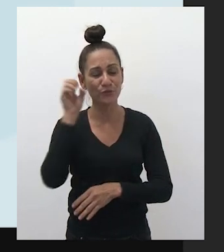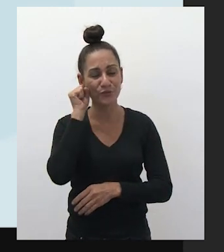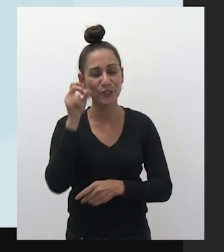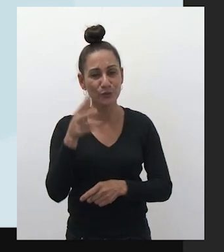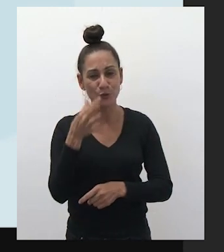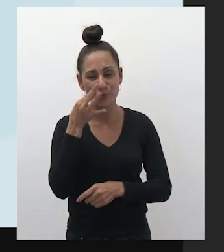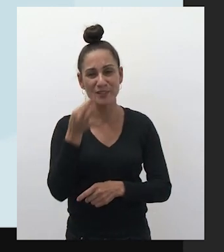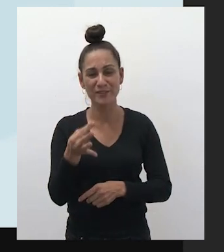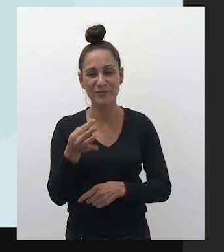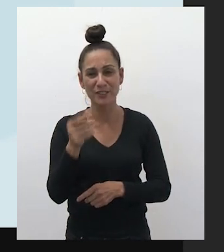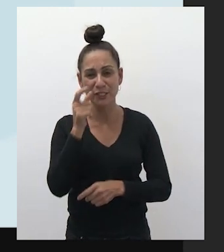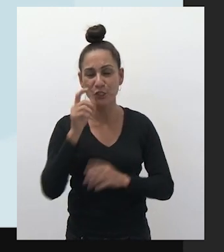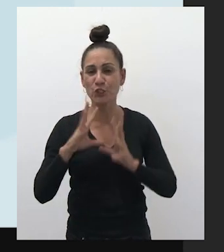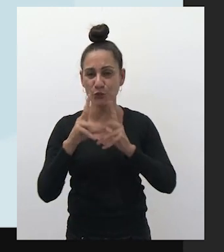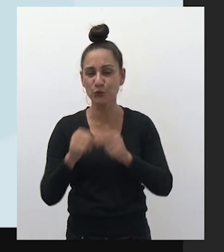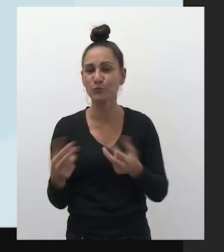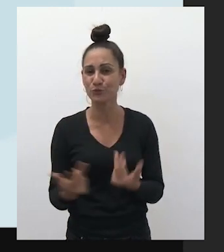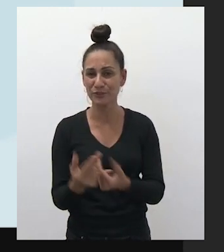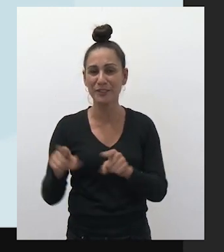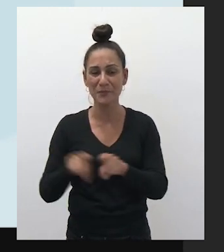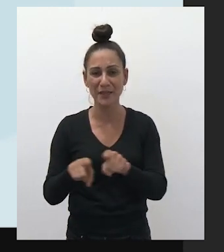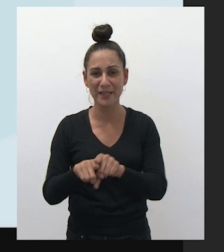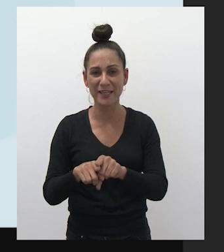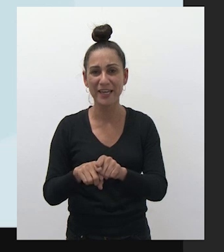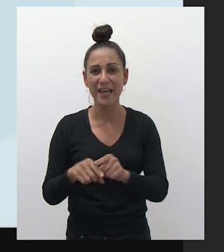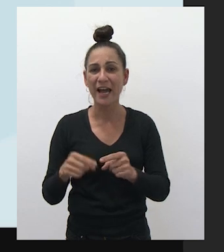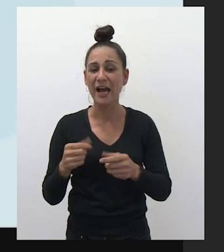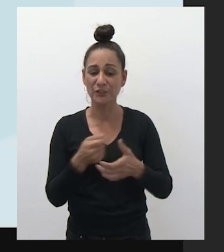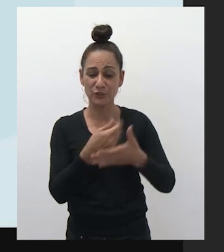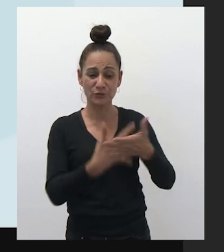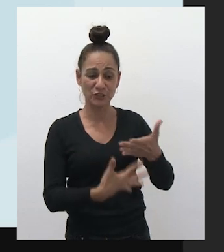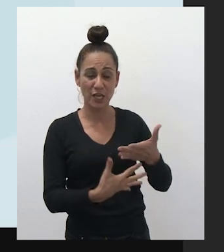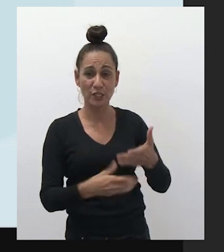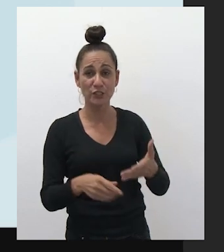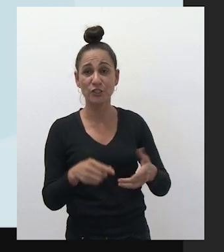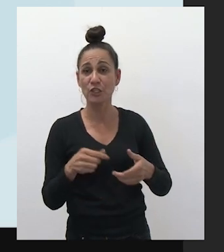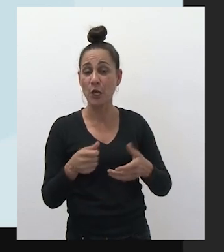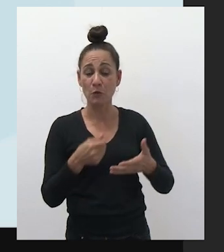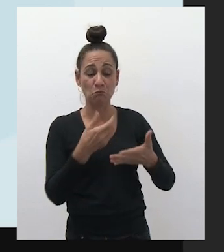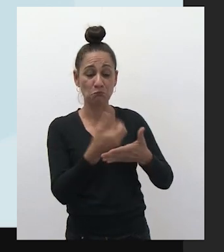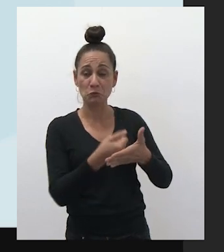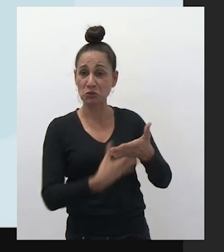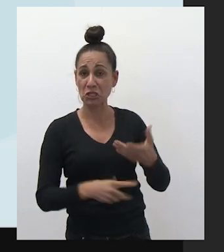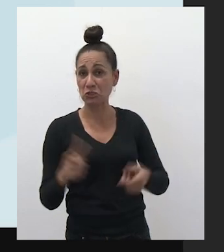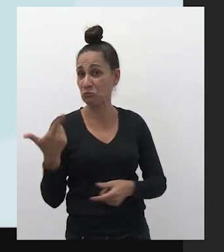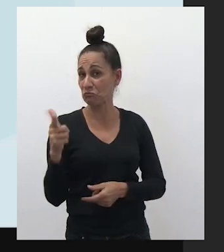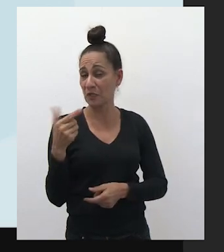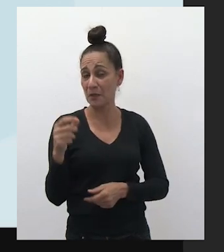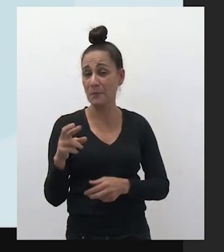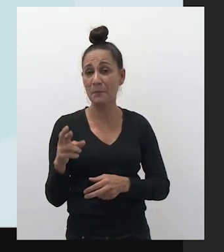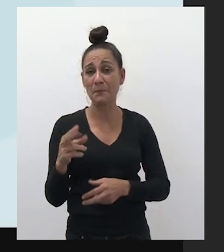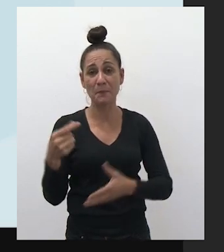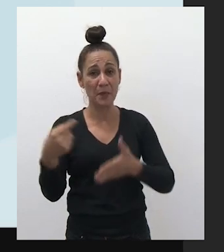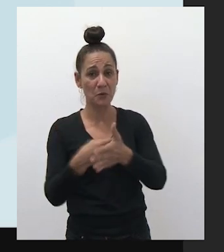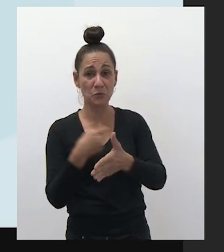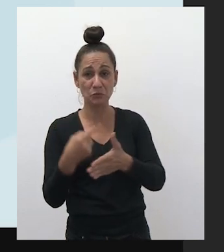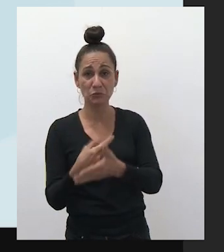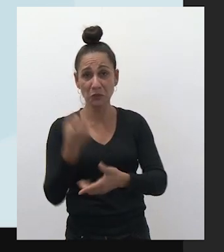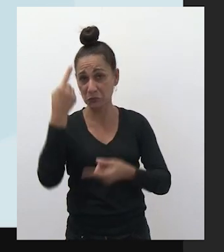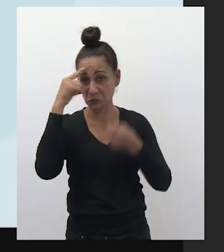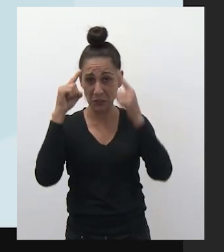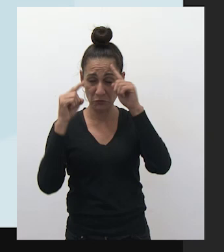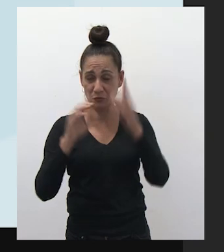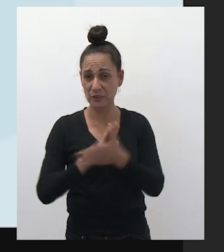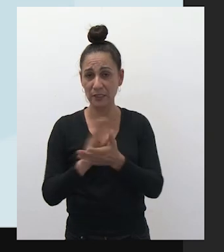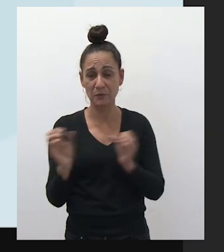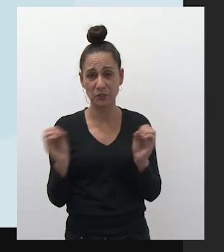você, eu acho que todo mundo também, que ninguém no chat ainda se pronunciou acusando qualquer problema, tá?